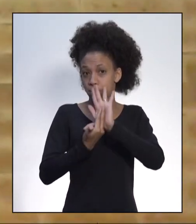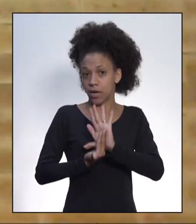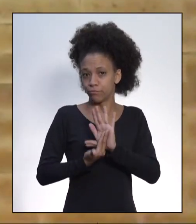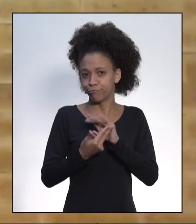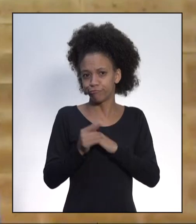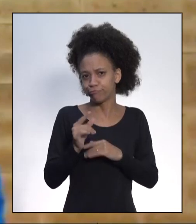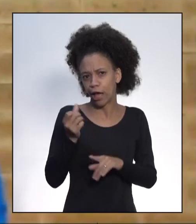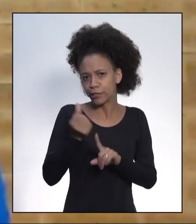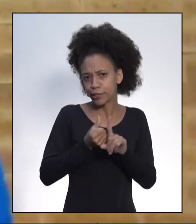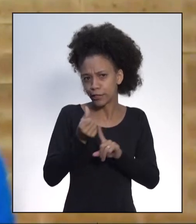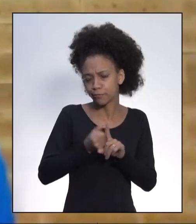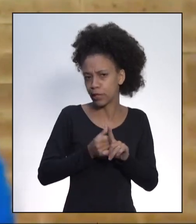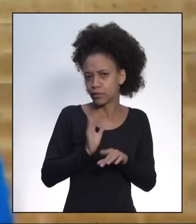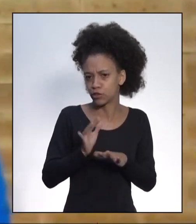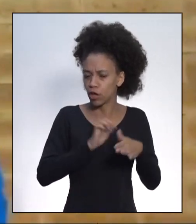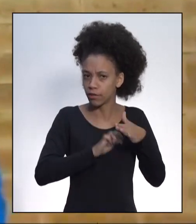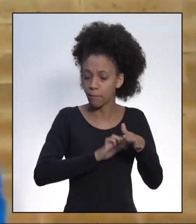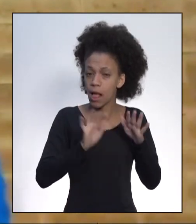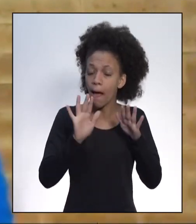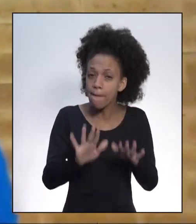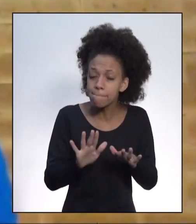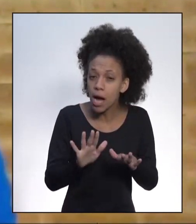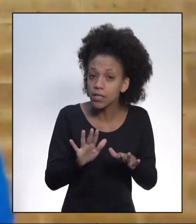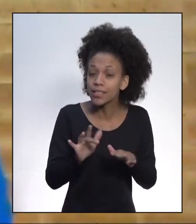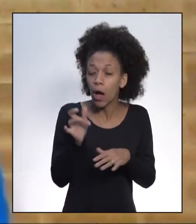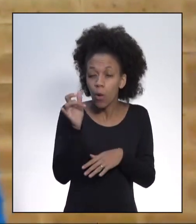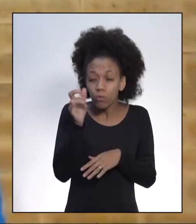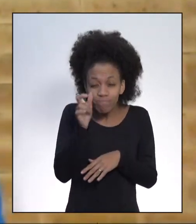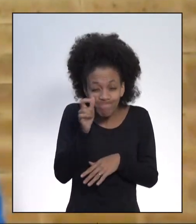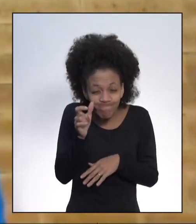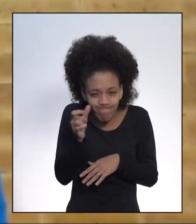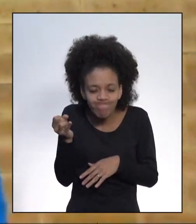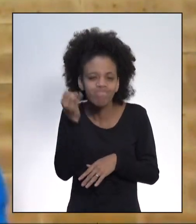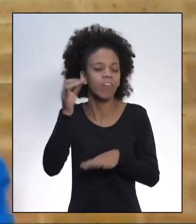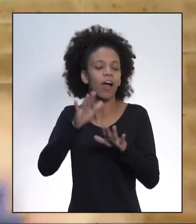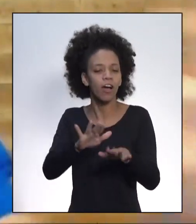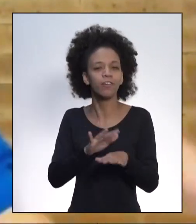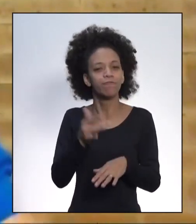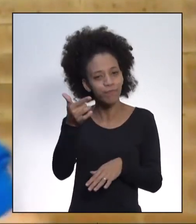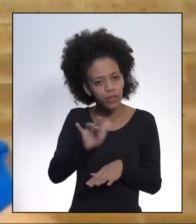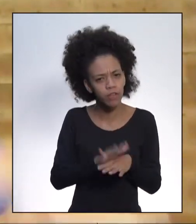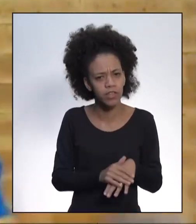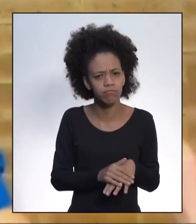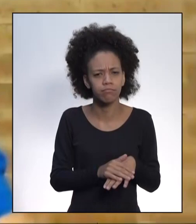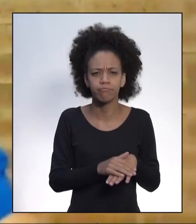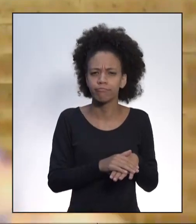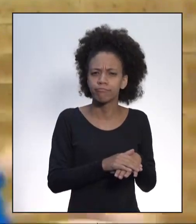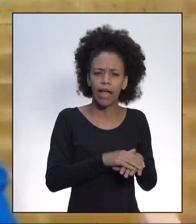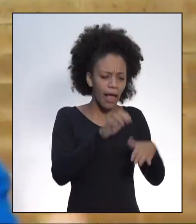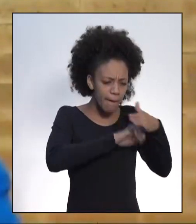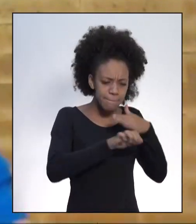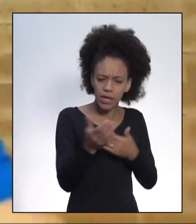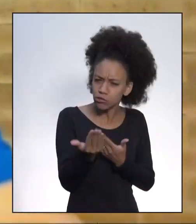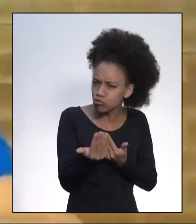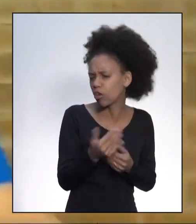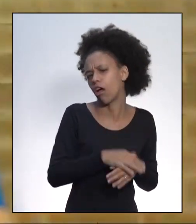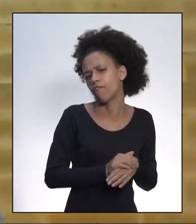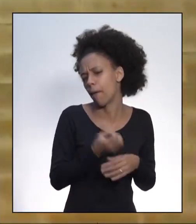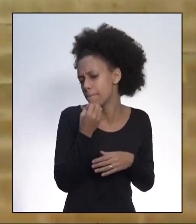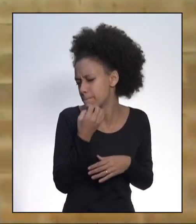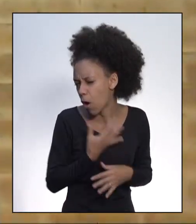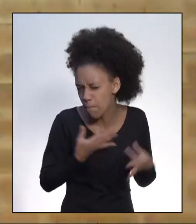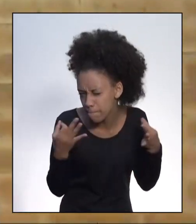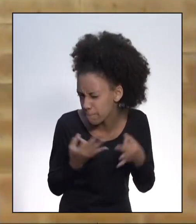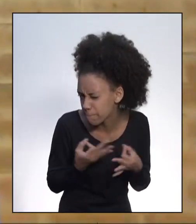tempo, 6 meses. Mas o que é interessante, de novo, mesmo dentro dessa empresa, que é uma empresa jovem, pessoas jovens, bacanas, uma, meu,